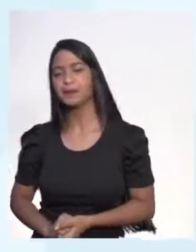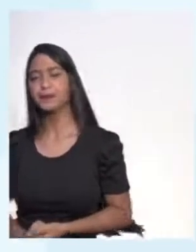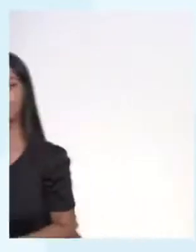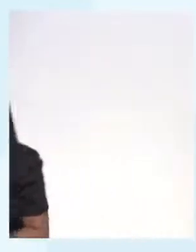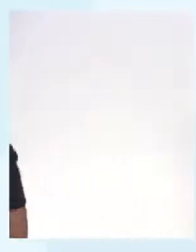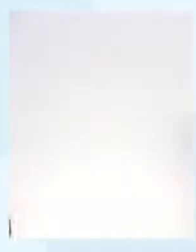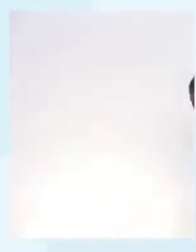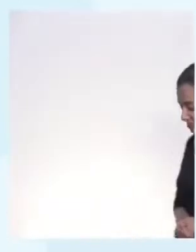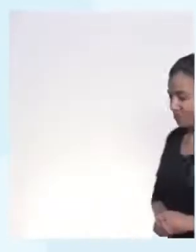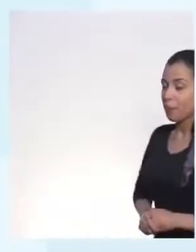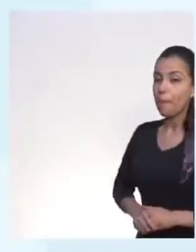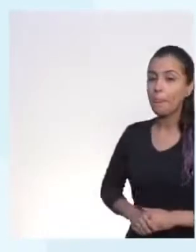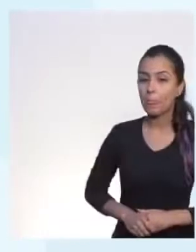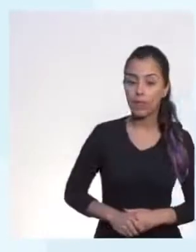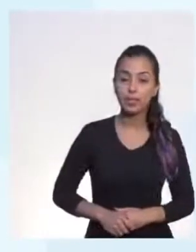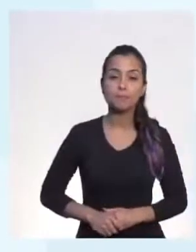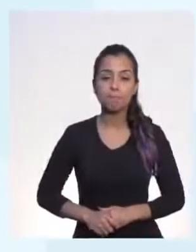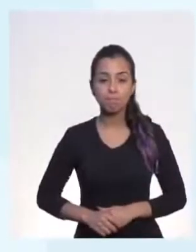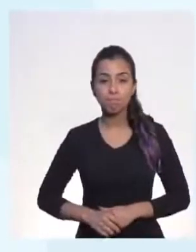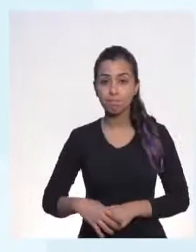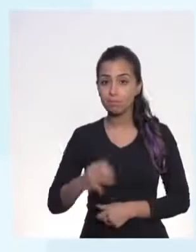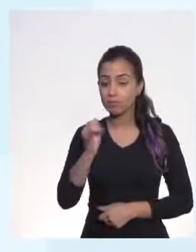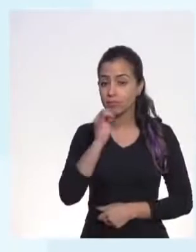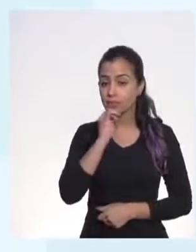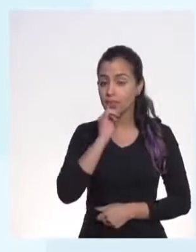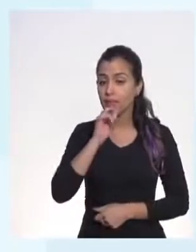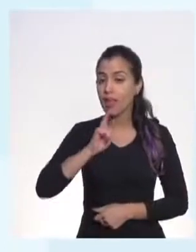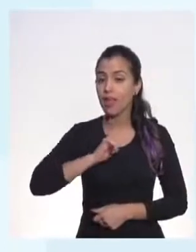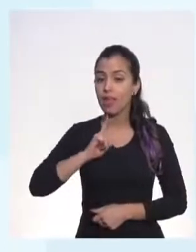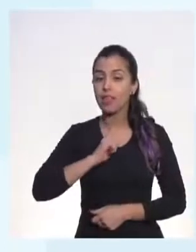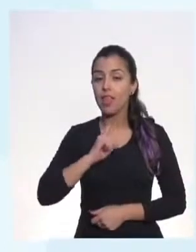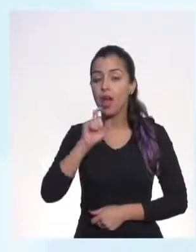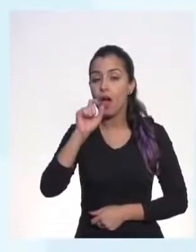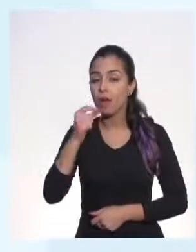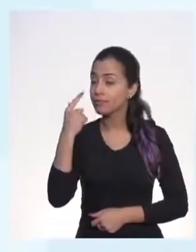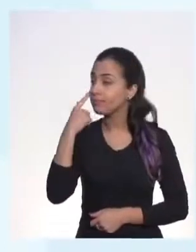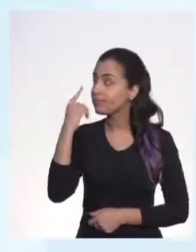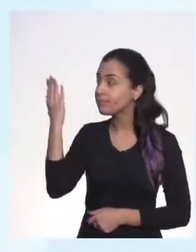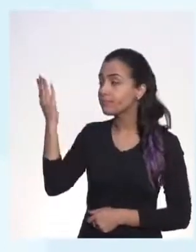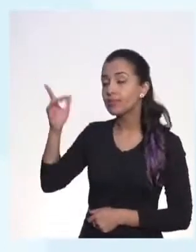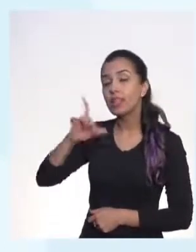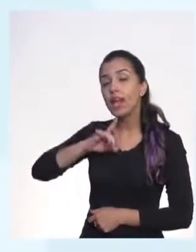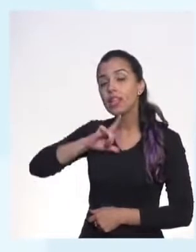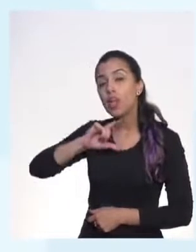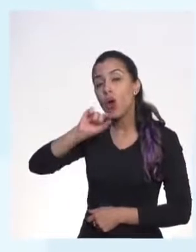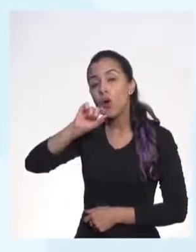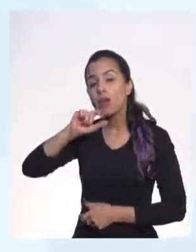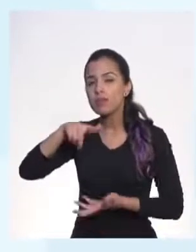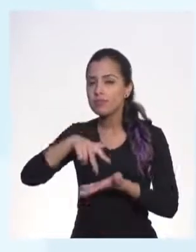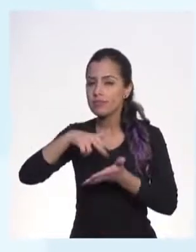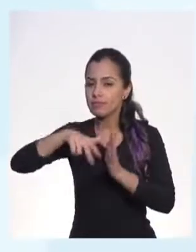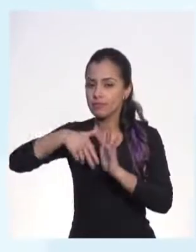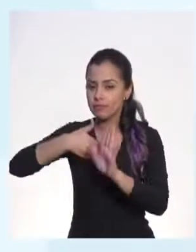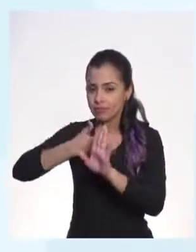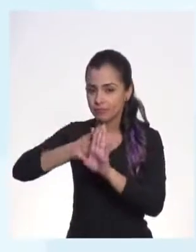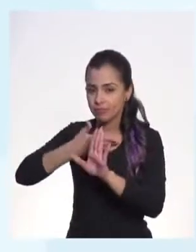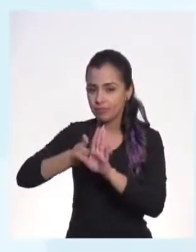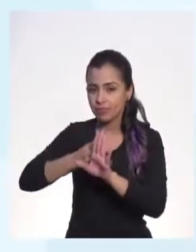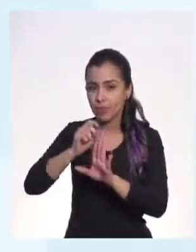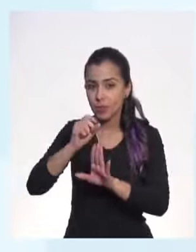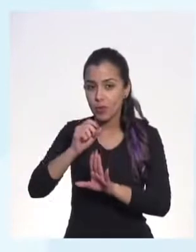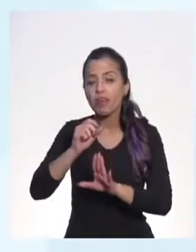aqui a gente tem aqui a tal dar isso daqui a gente disse que eu sentido figurado a